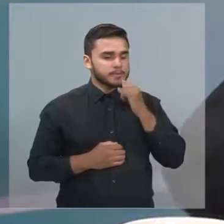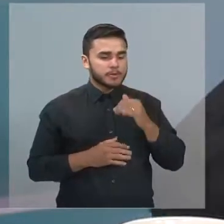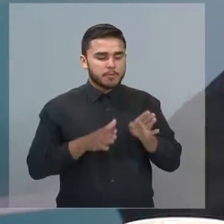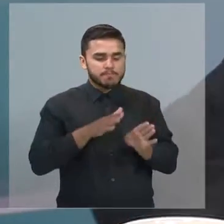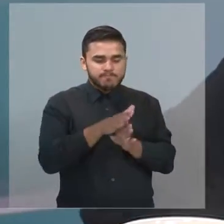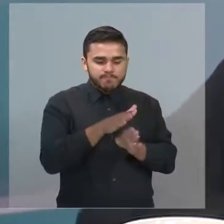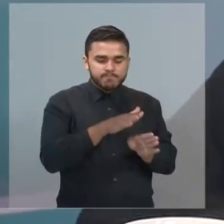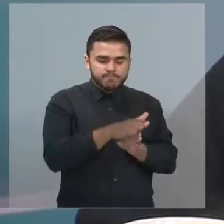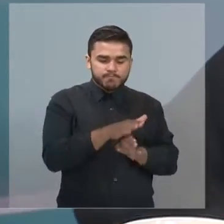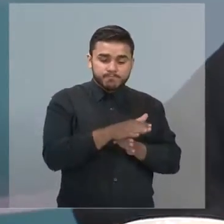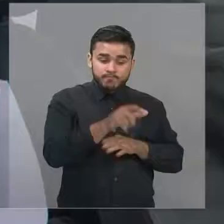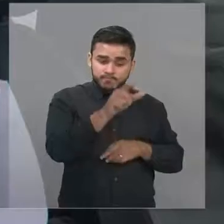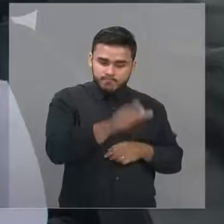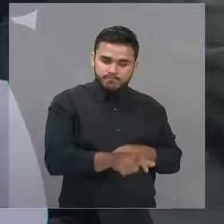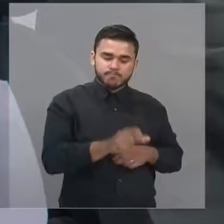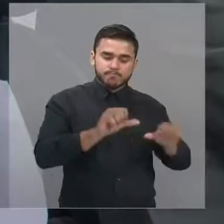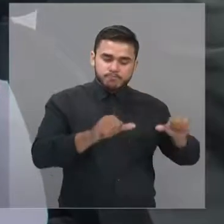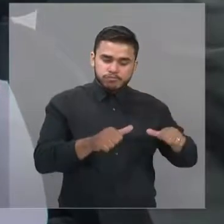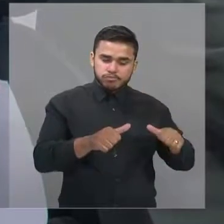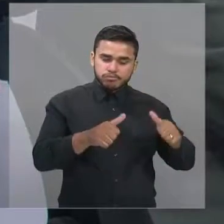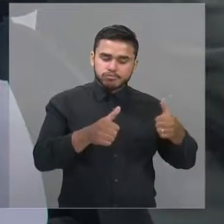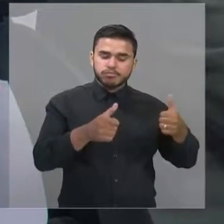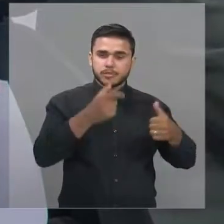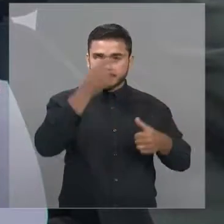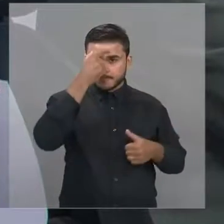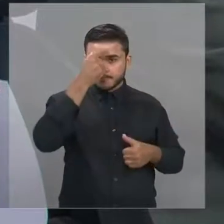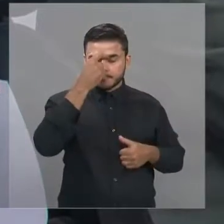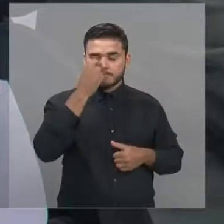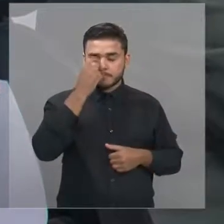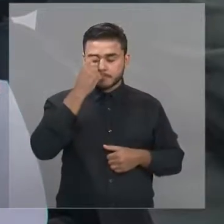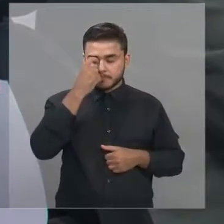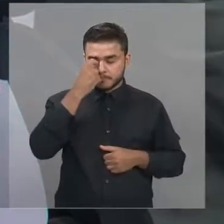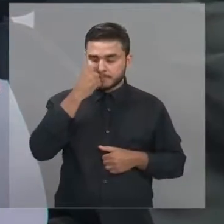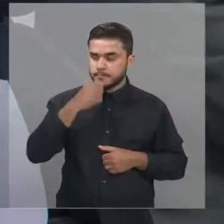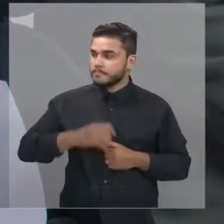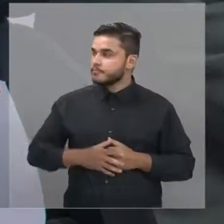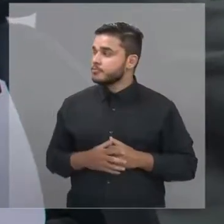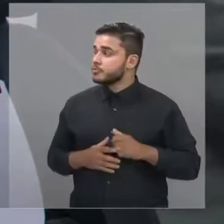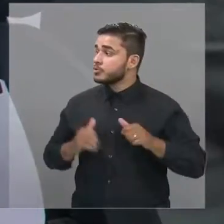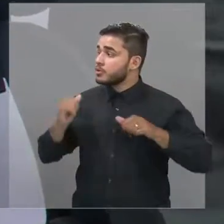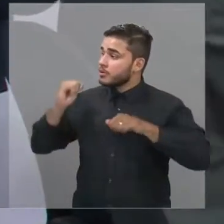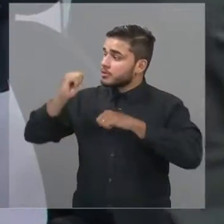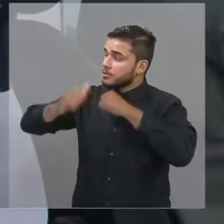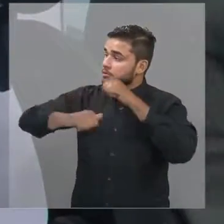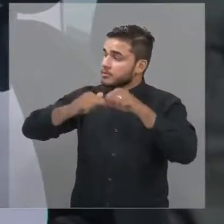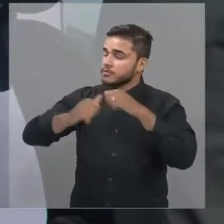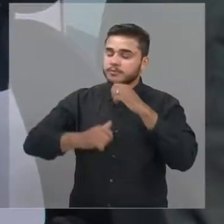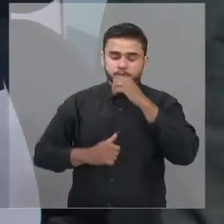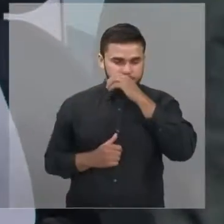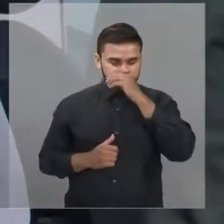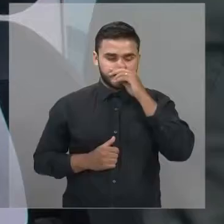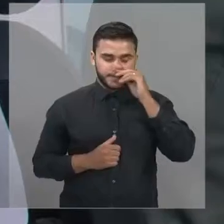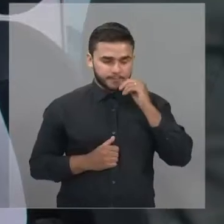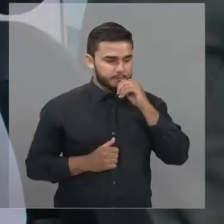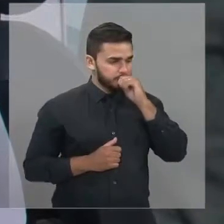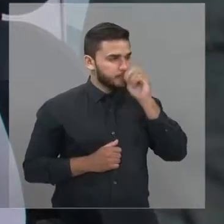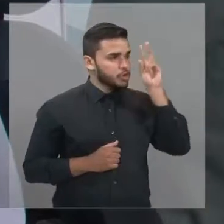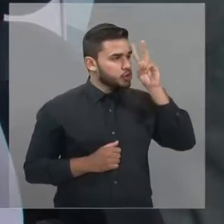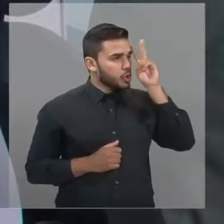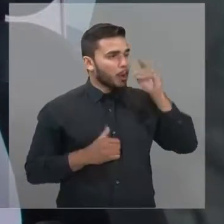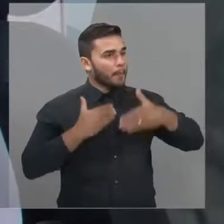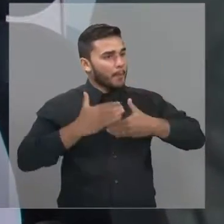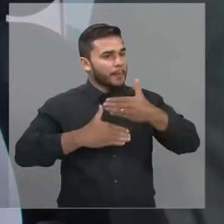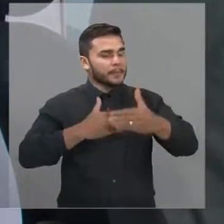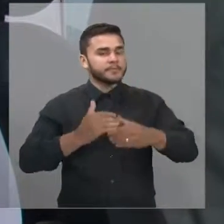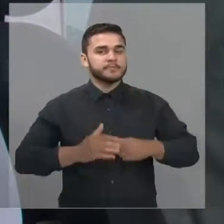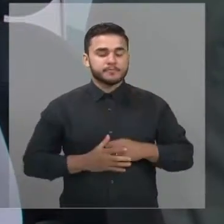agrida o patrimônio público. Você aperfeiçoa a pessoa. Pronto, exatamente, aprimora, vai aprimorar. Aperfeiçoa a pessoa, mas não é uma mudança histórica. Correto. As gerações seguintes não vão continuar a partir